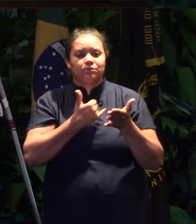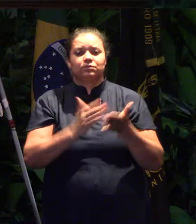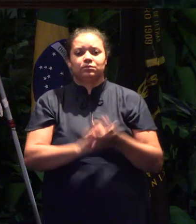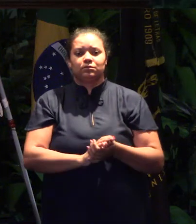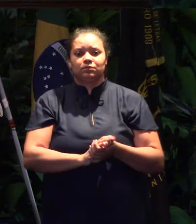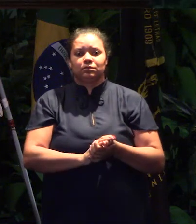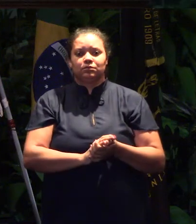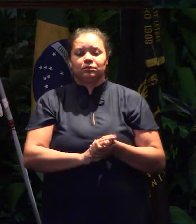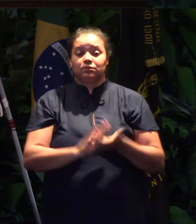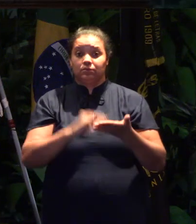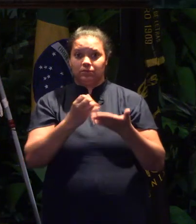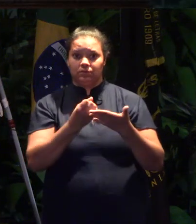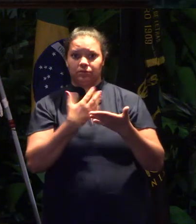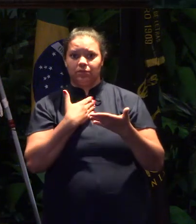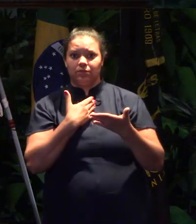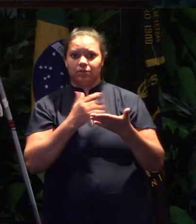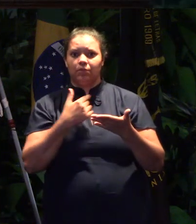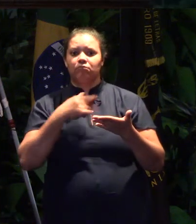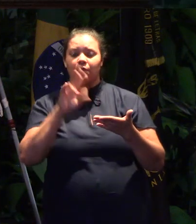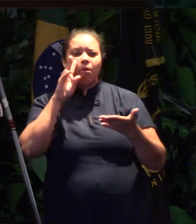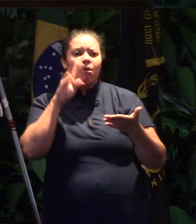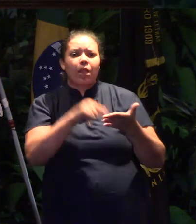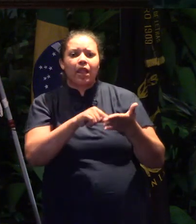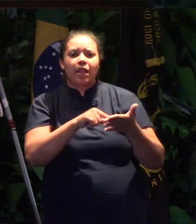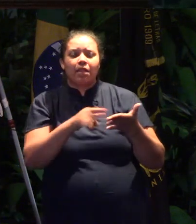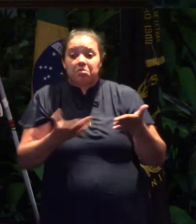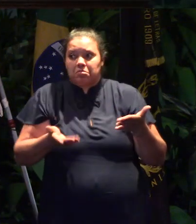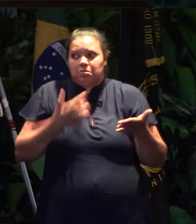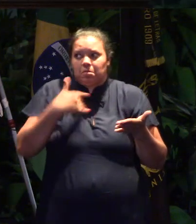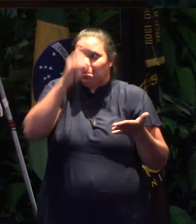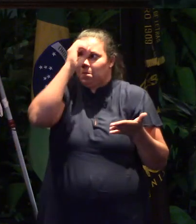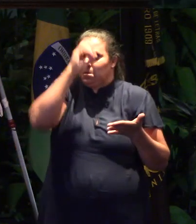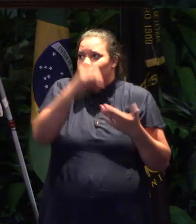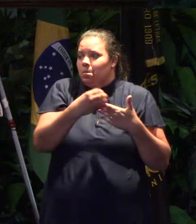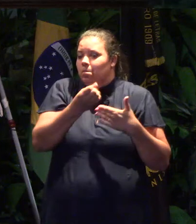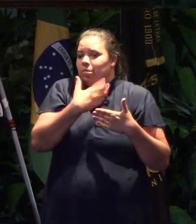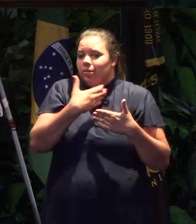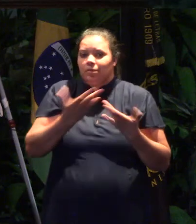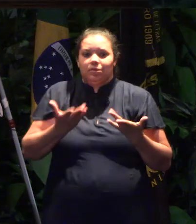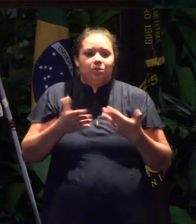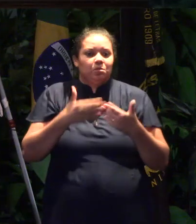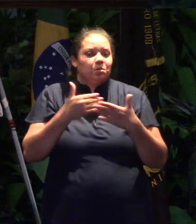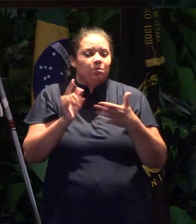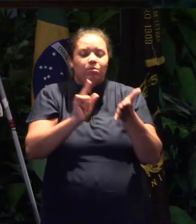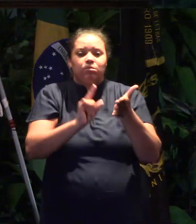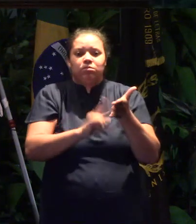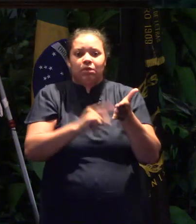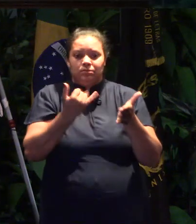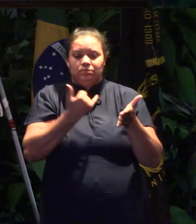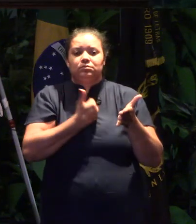Aí, ó, eu recebi uma mensagem falando assim, vou olhar, não sei o que que é, mas depois eu posso ler. Mas, assim, tudo que eu tocar, ele me fala o que